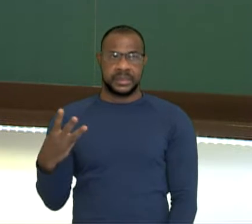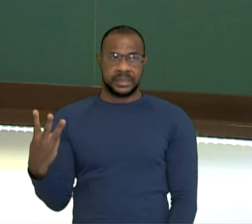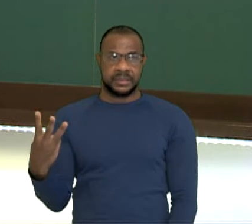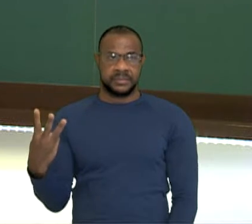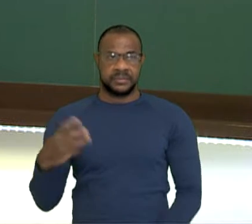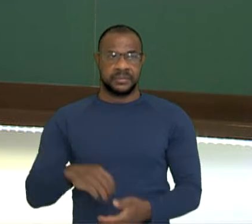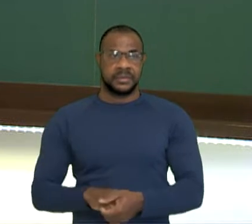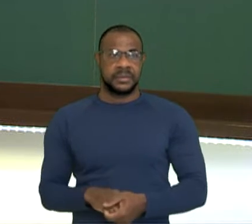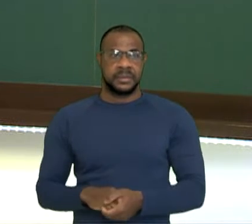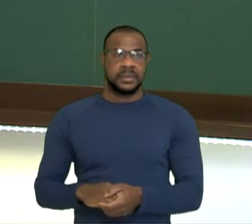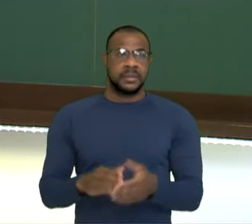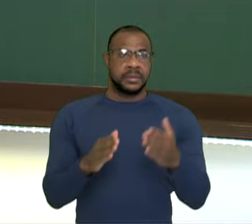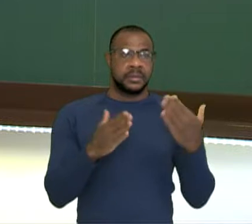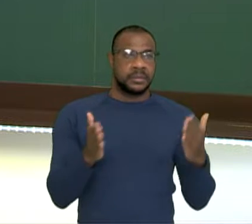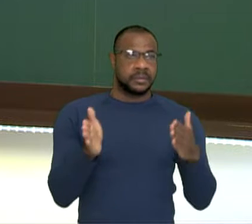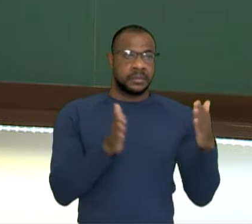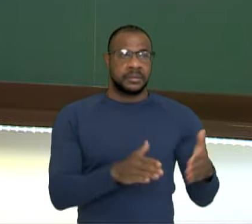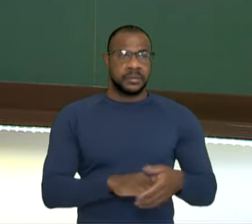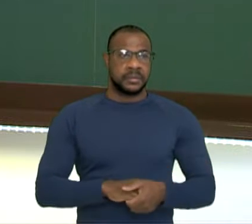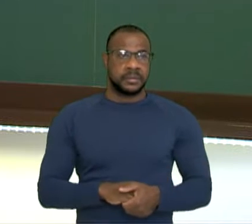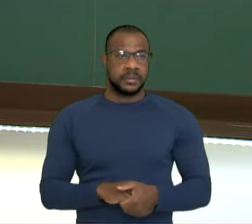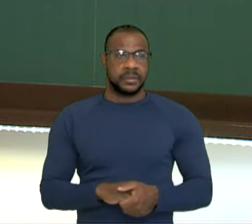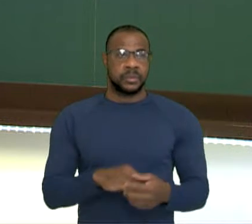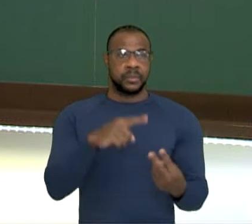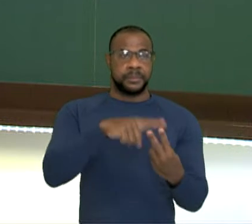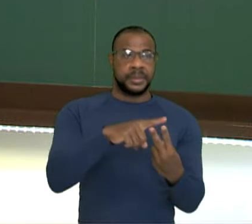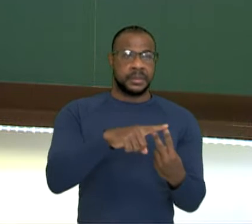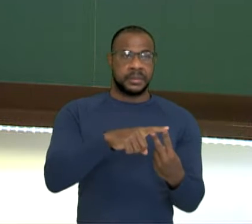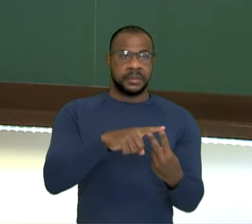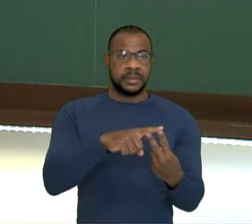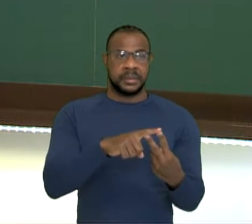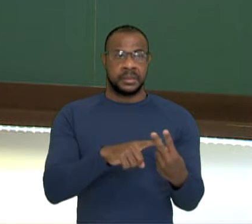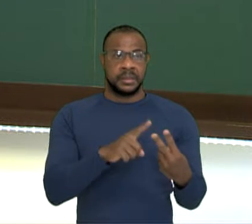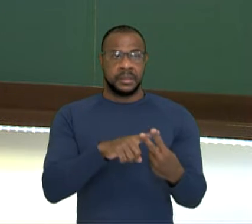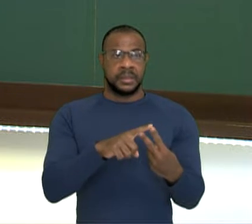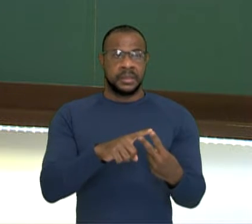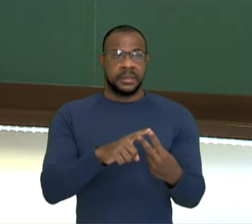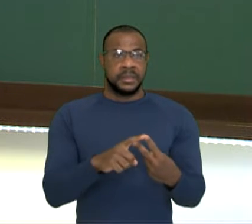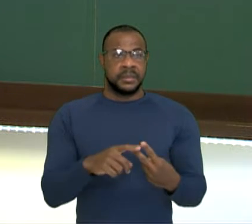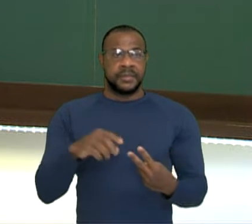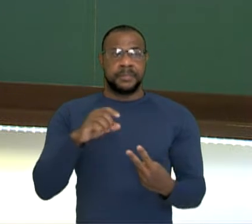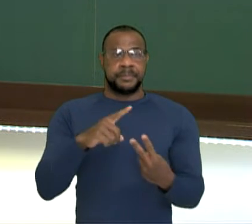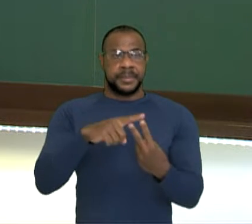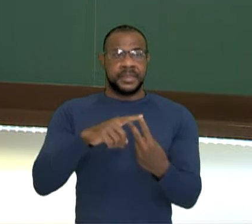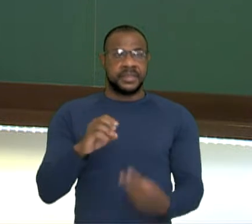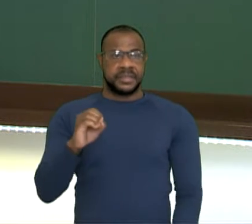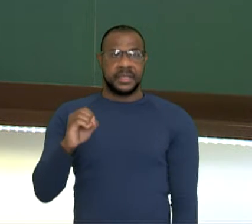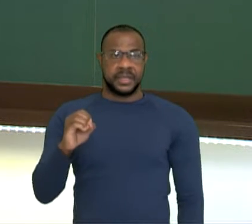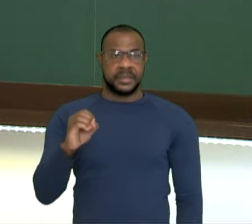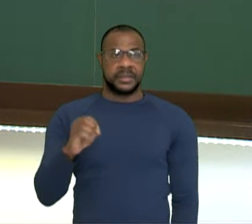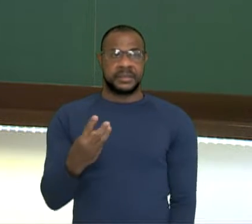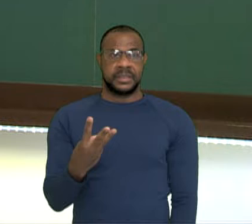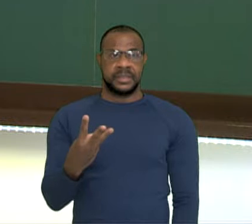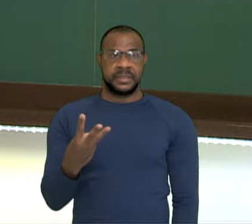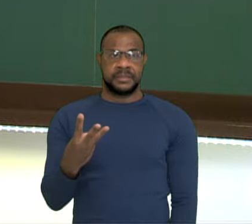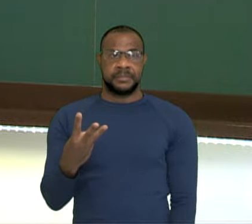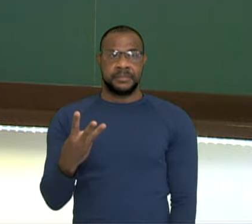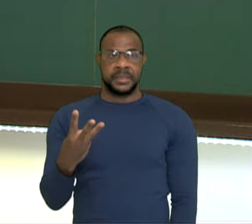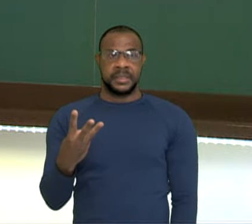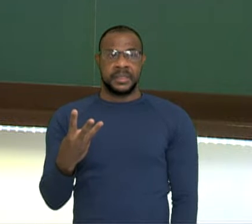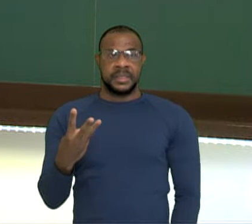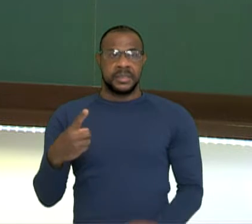sobre 2 e o meu outro número é 3. O π vai ser π e 0, 3π sobre 2 vai